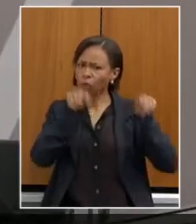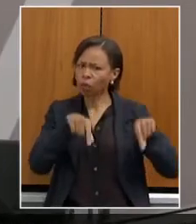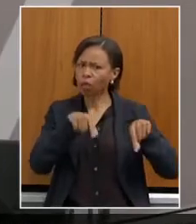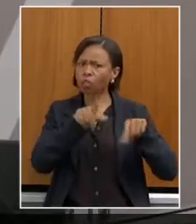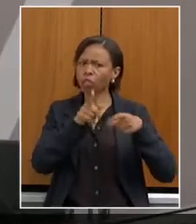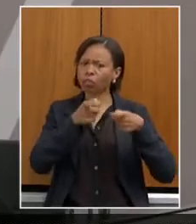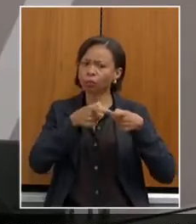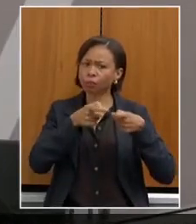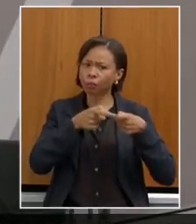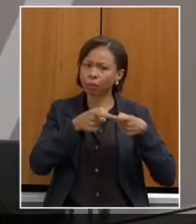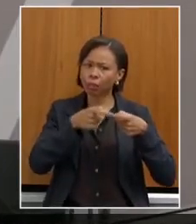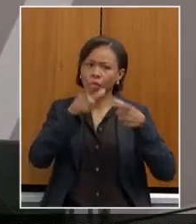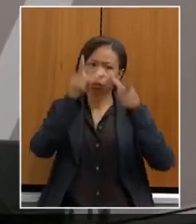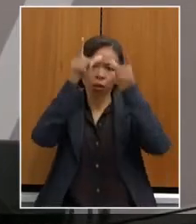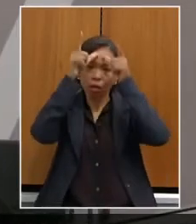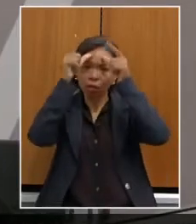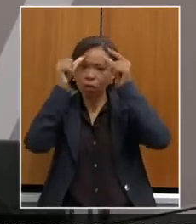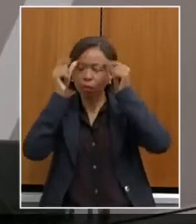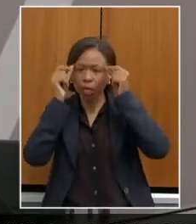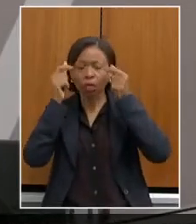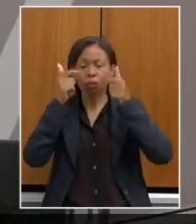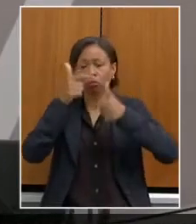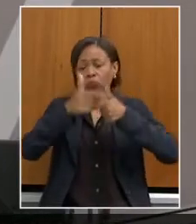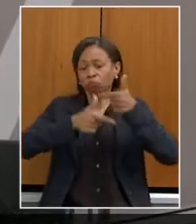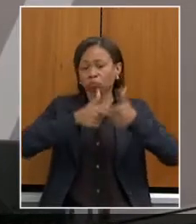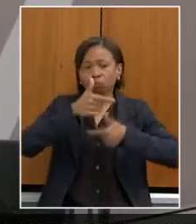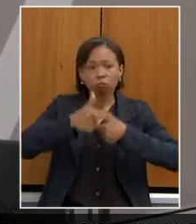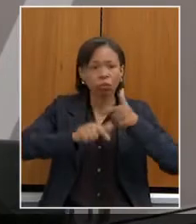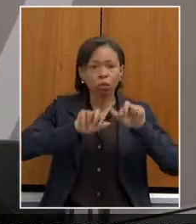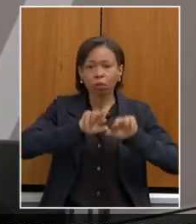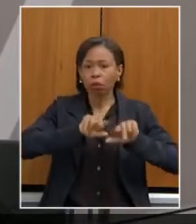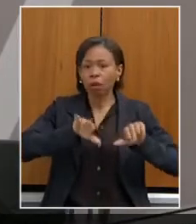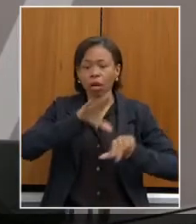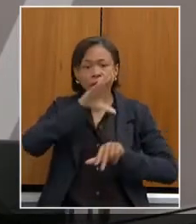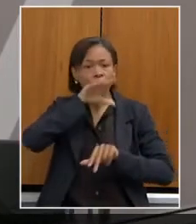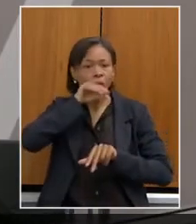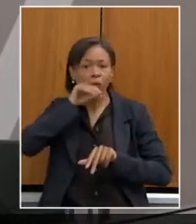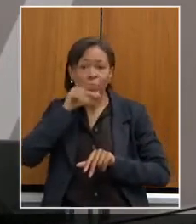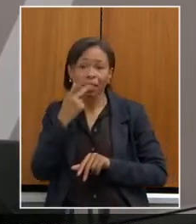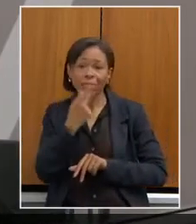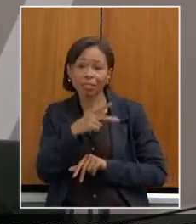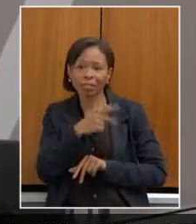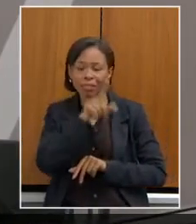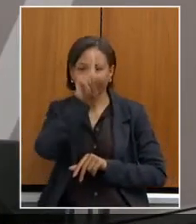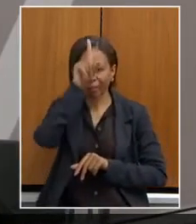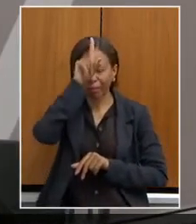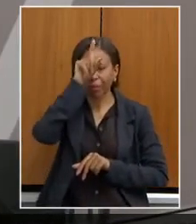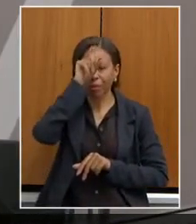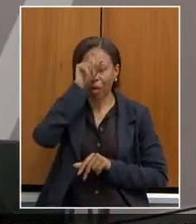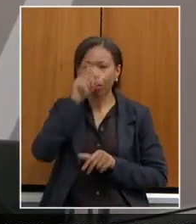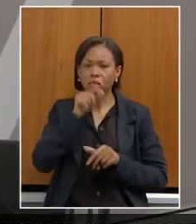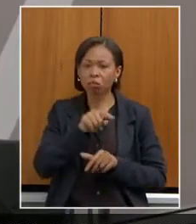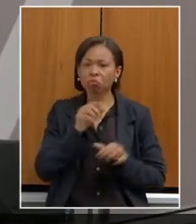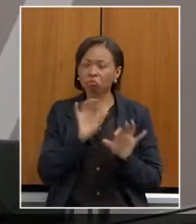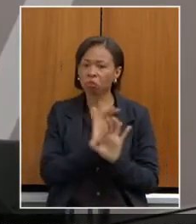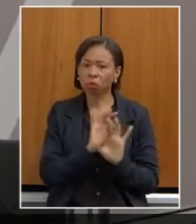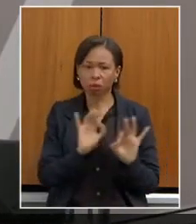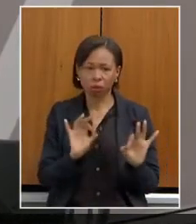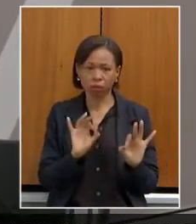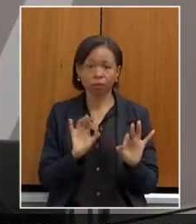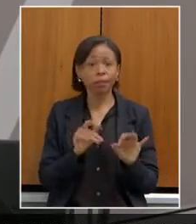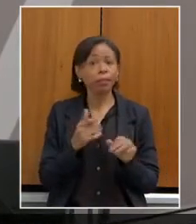enfermeiros de trabalhadores e servidores daquele hospital que realmente tem feito a diferença inclusive